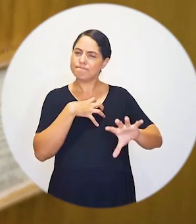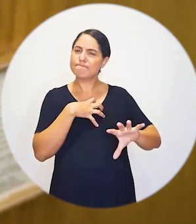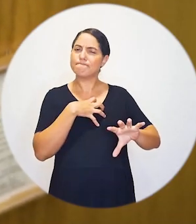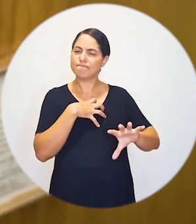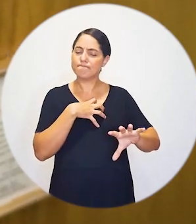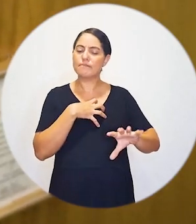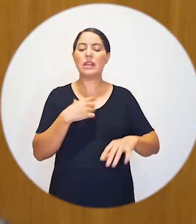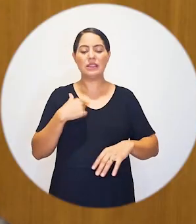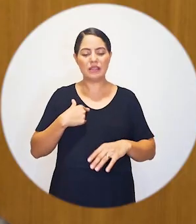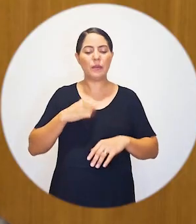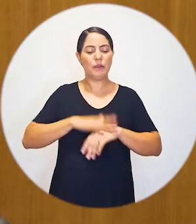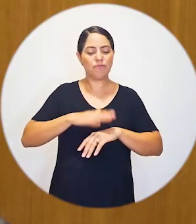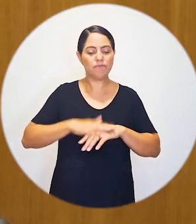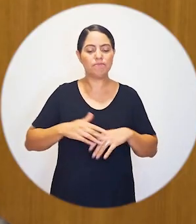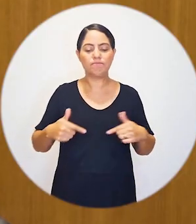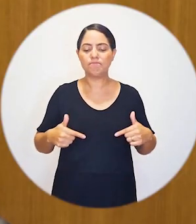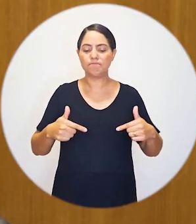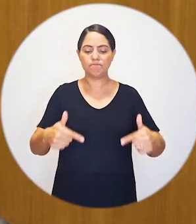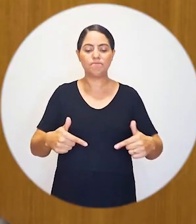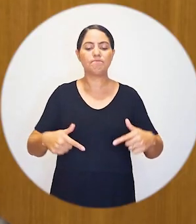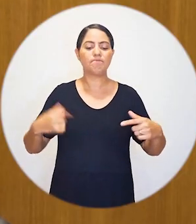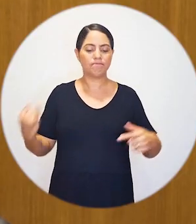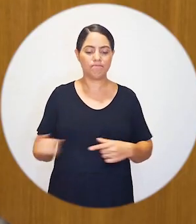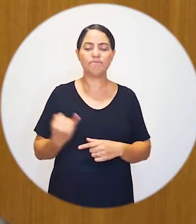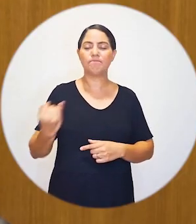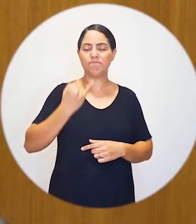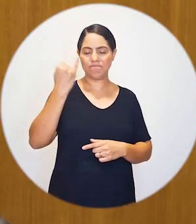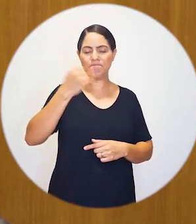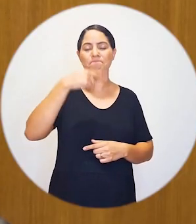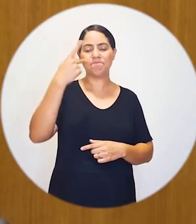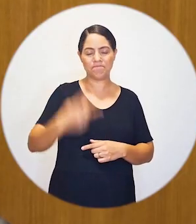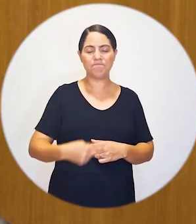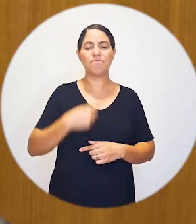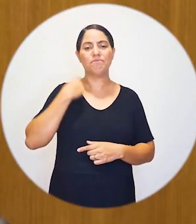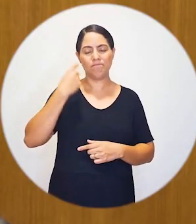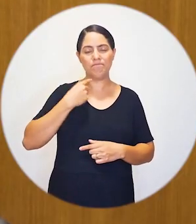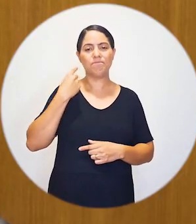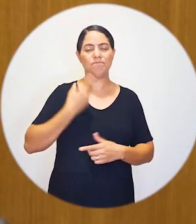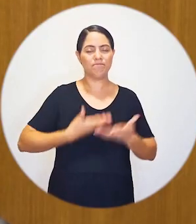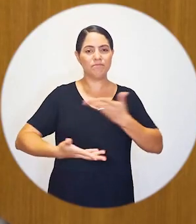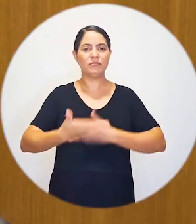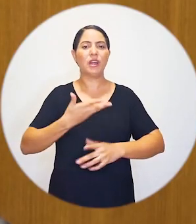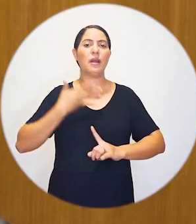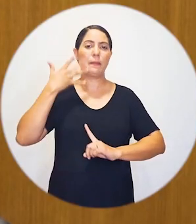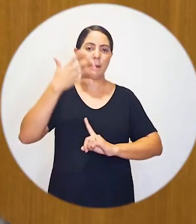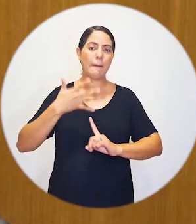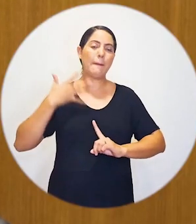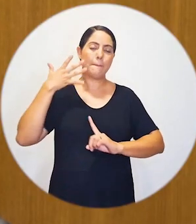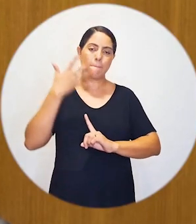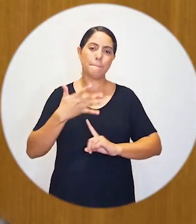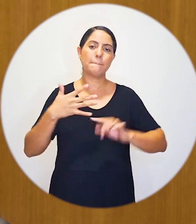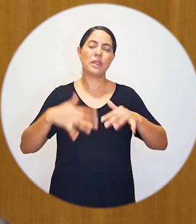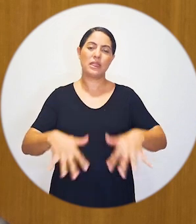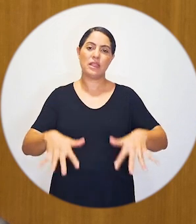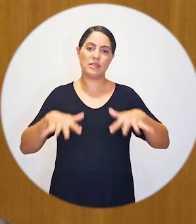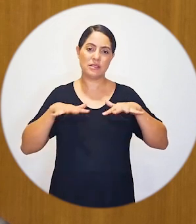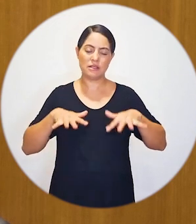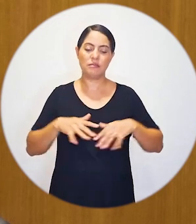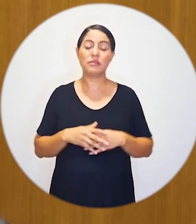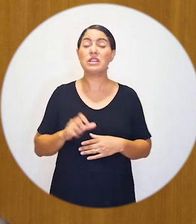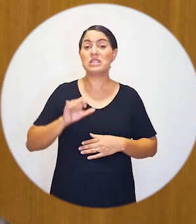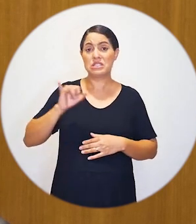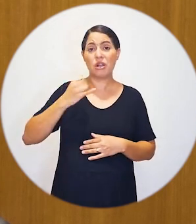ouvir o que a defesa tem a dizer. Isso eu tenho feito e não abro mão de ouvir aqui e de fazer as sustentações